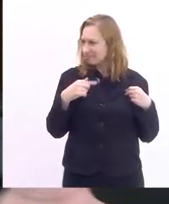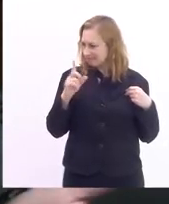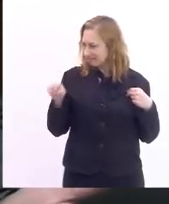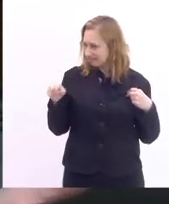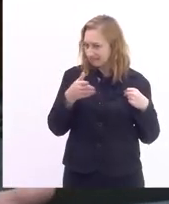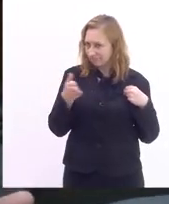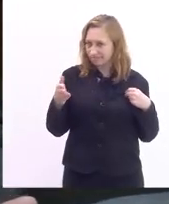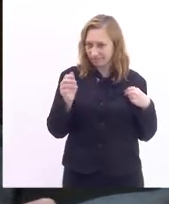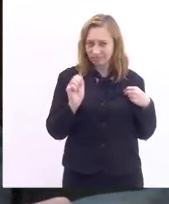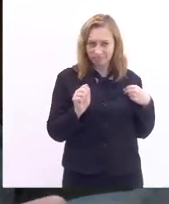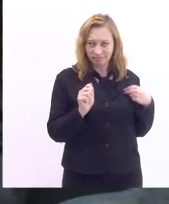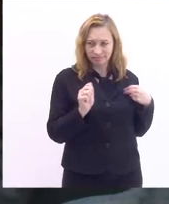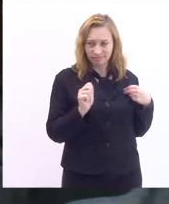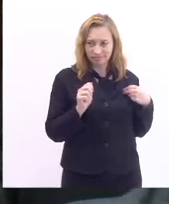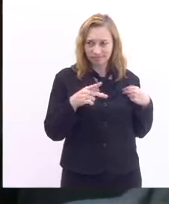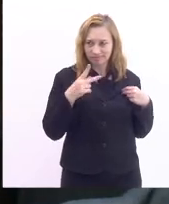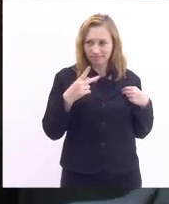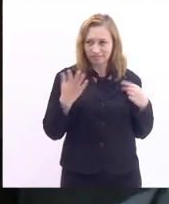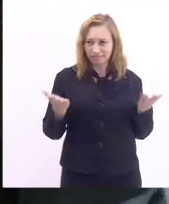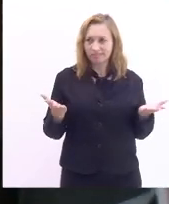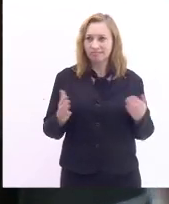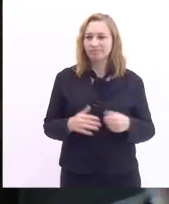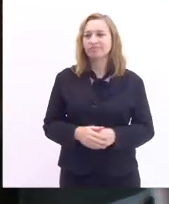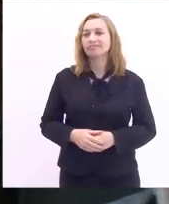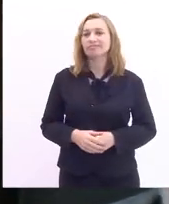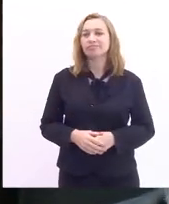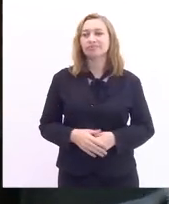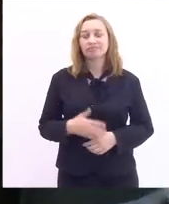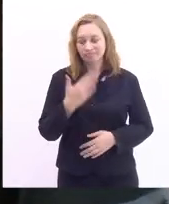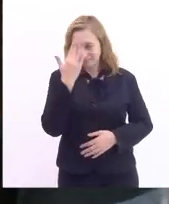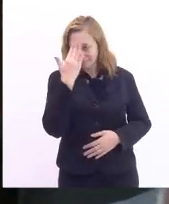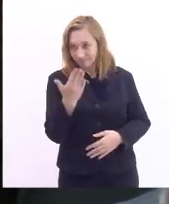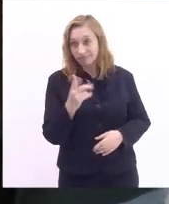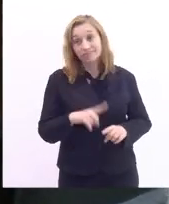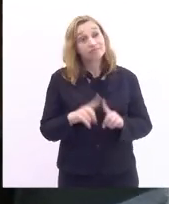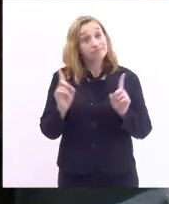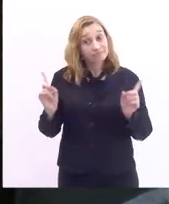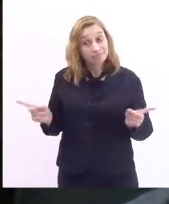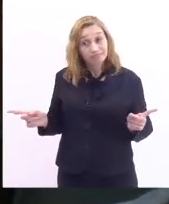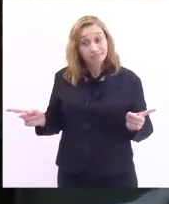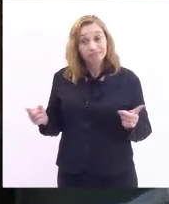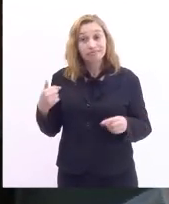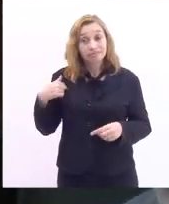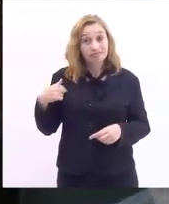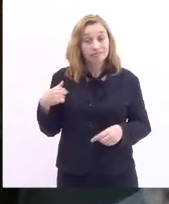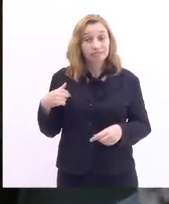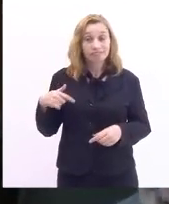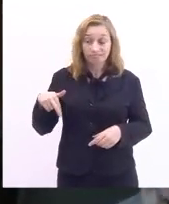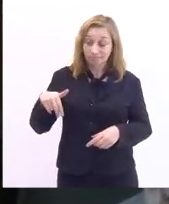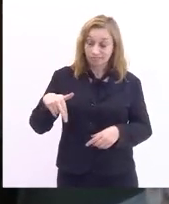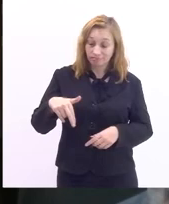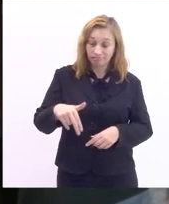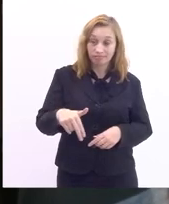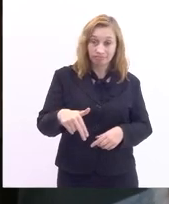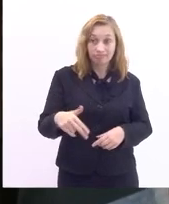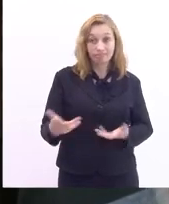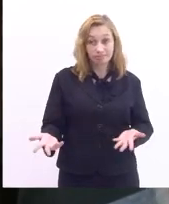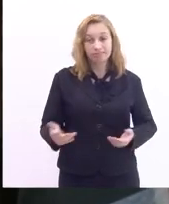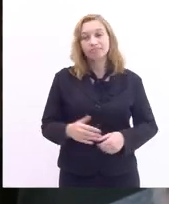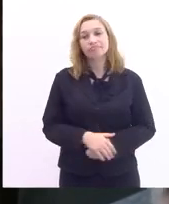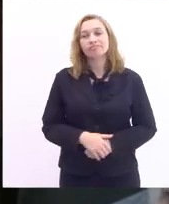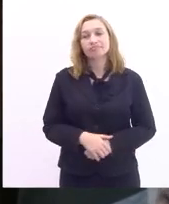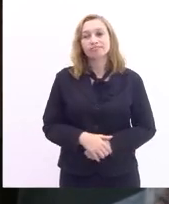gravata é ou não é pode falar né bonita eu agradeço Mas eu andei com os pés no chão